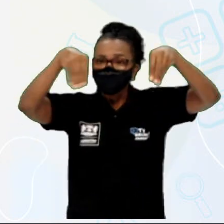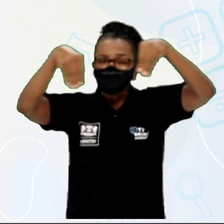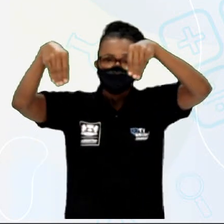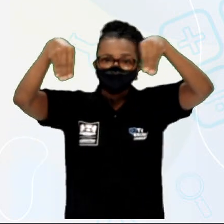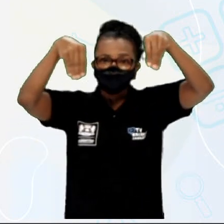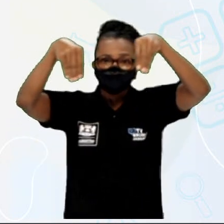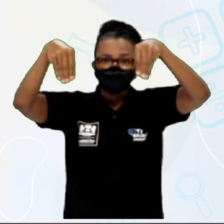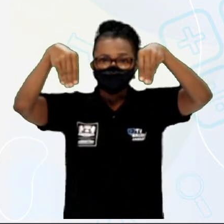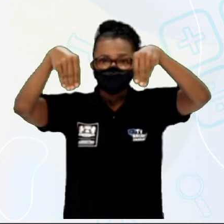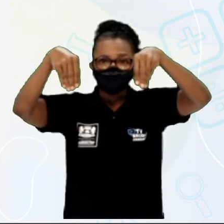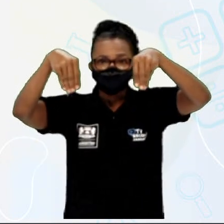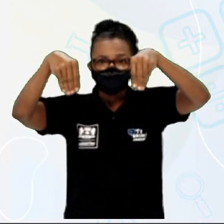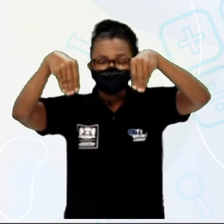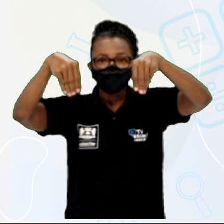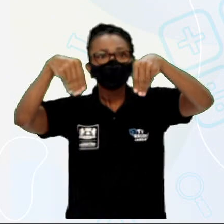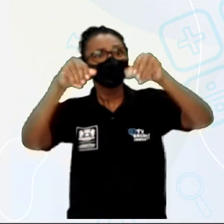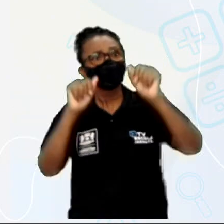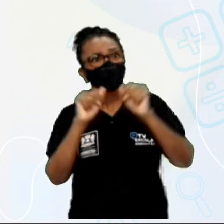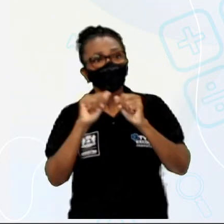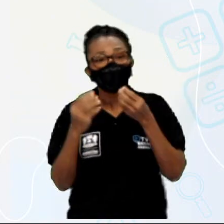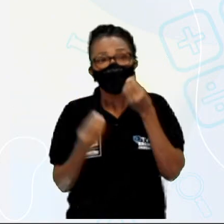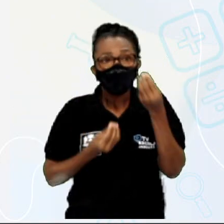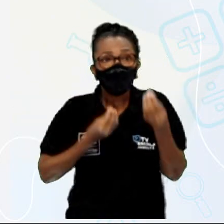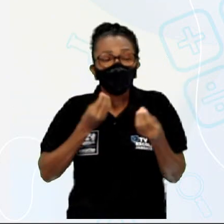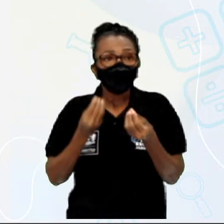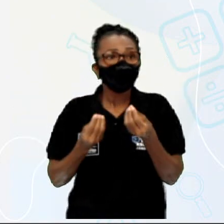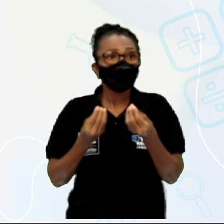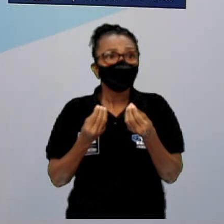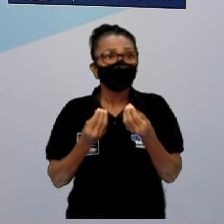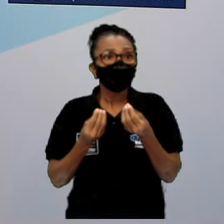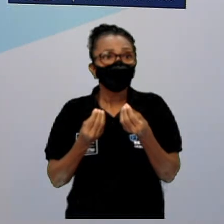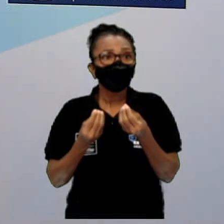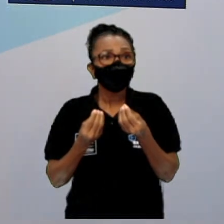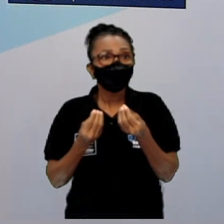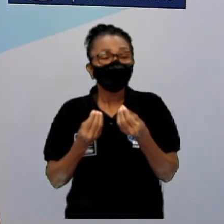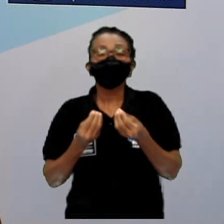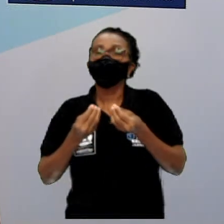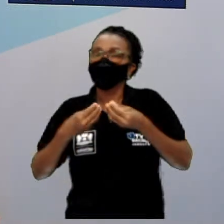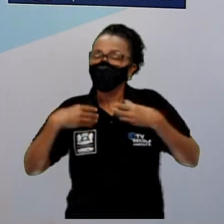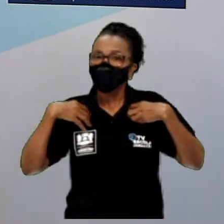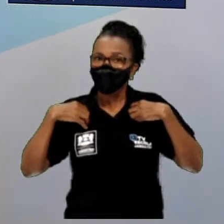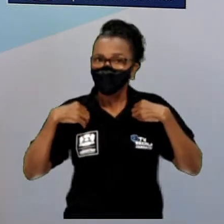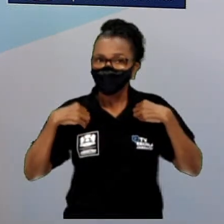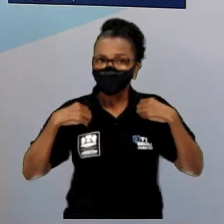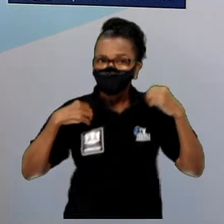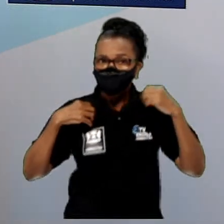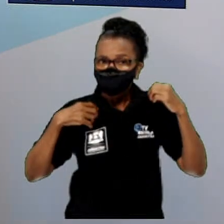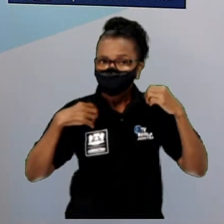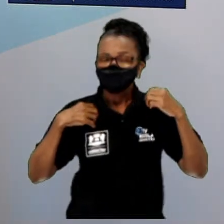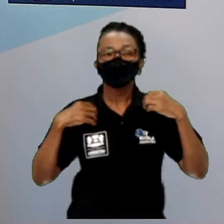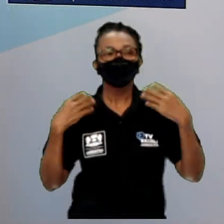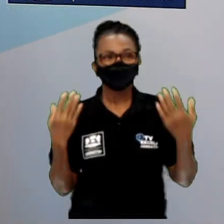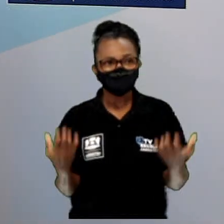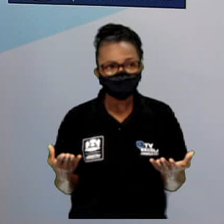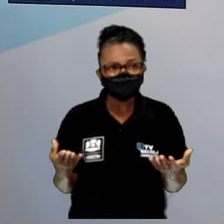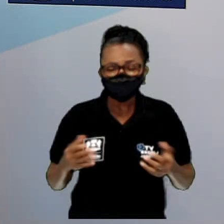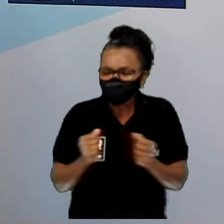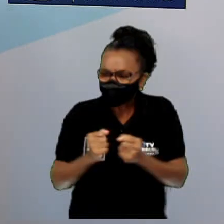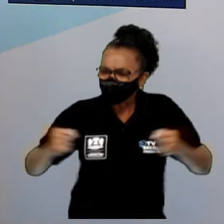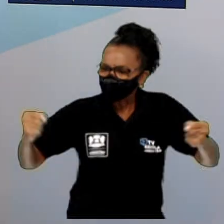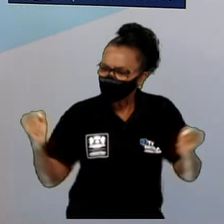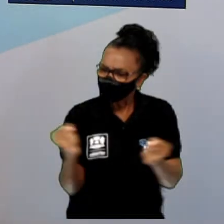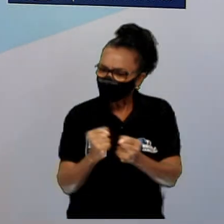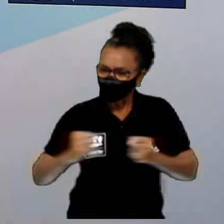aqui, elas foram confeccionadas com o quê? Com tecido. E essa